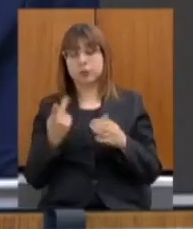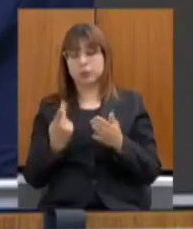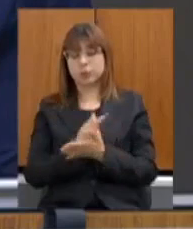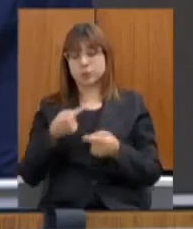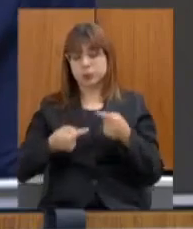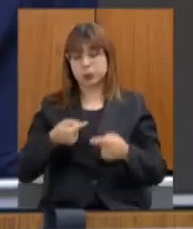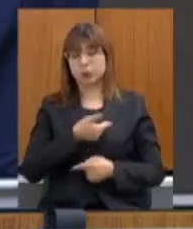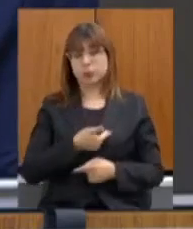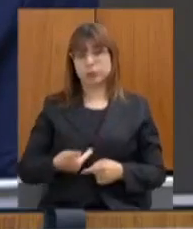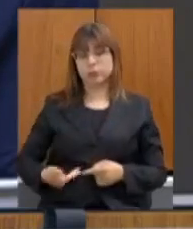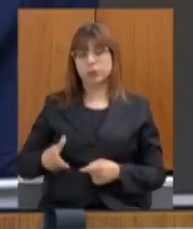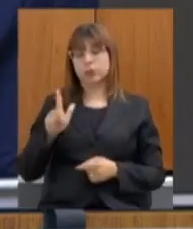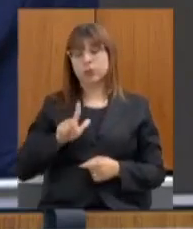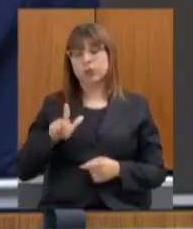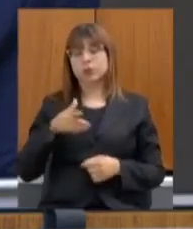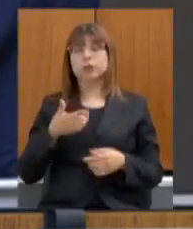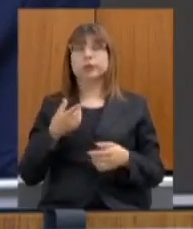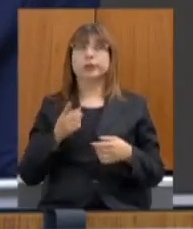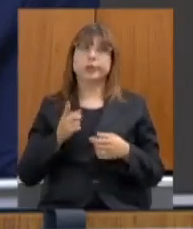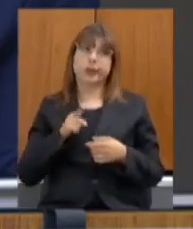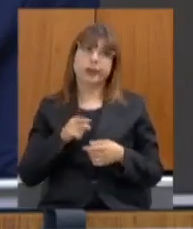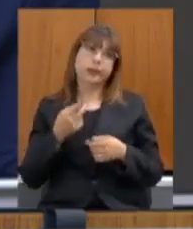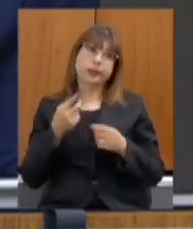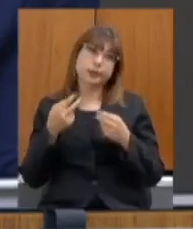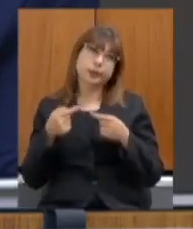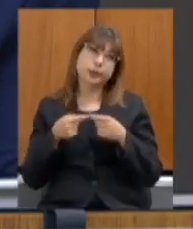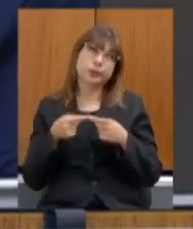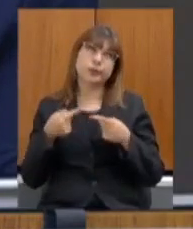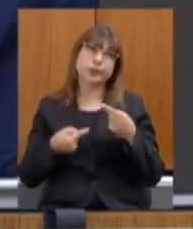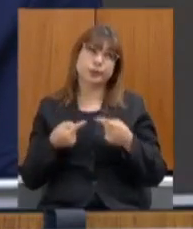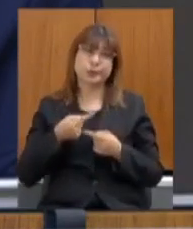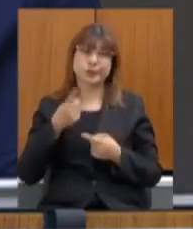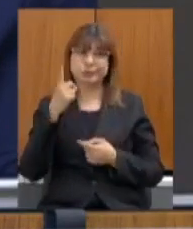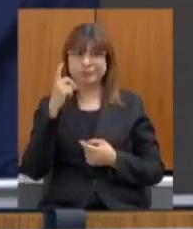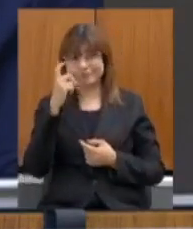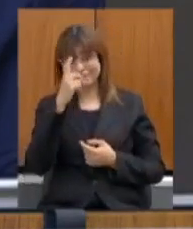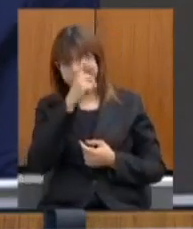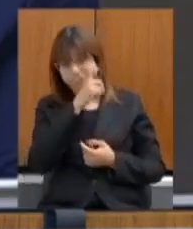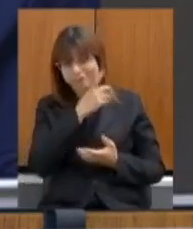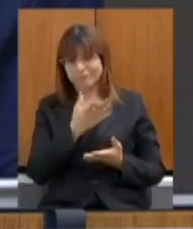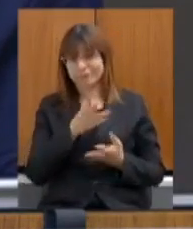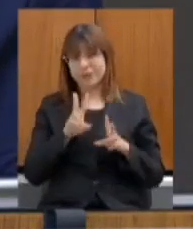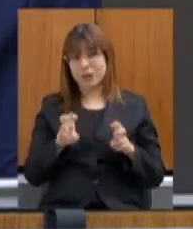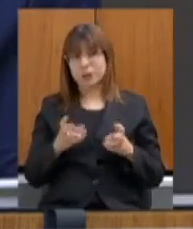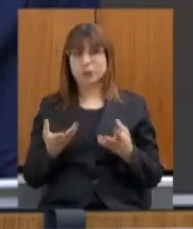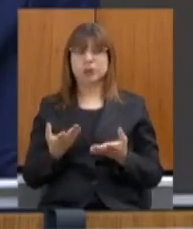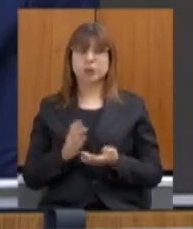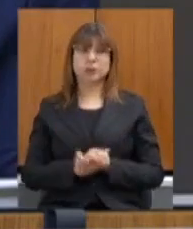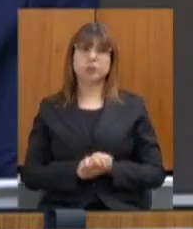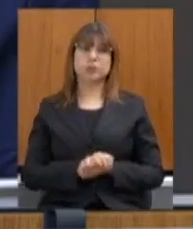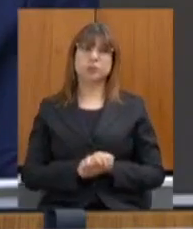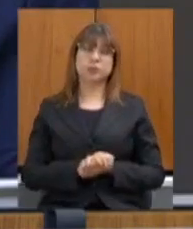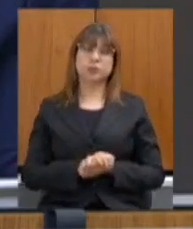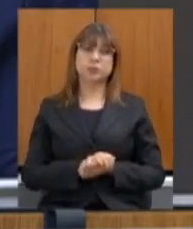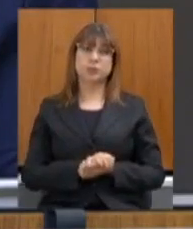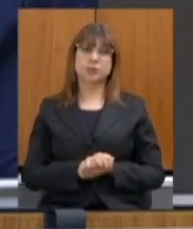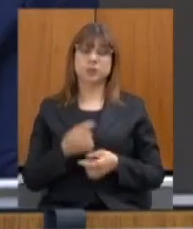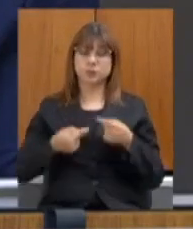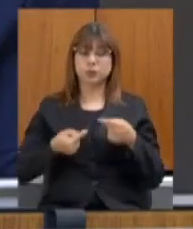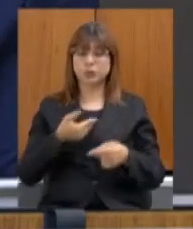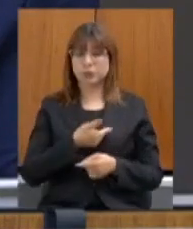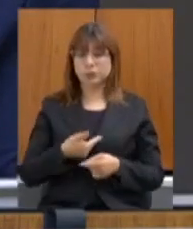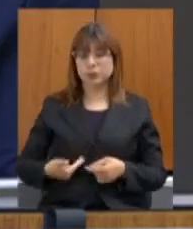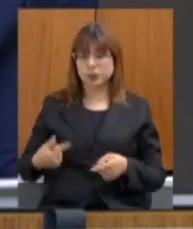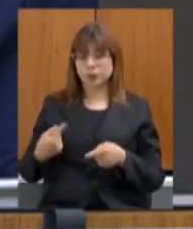E é claro que é sempre uma discussão muito difícil, a discussão sobre as políticas